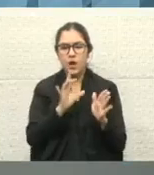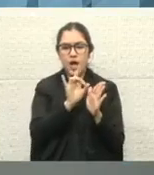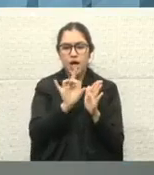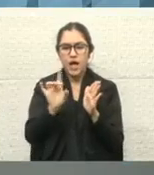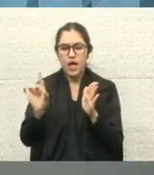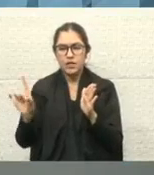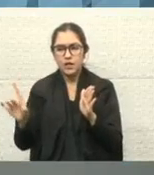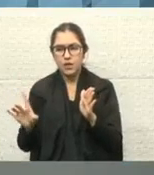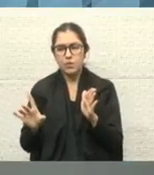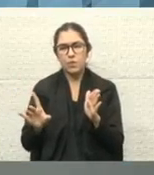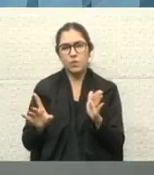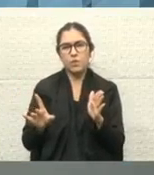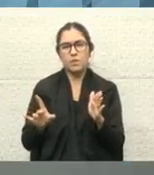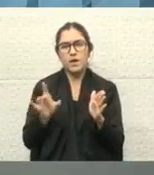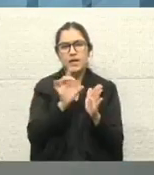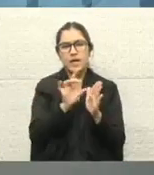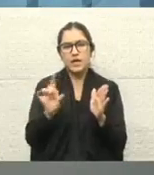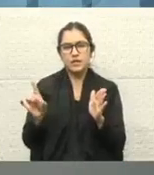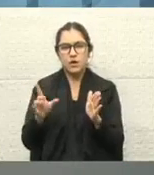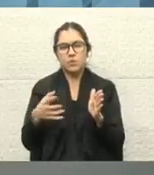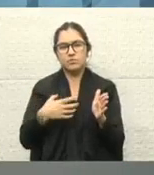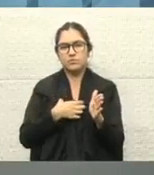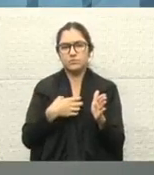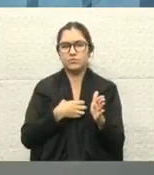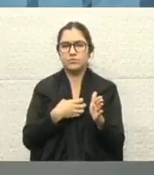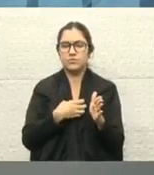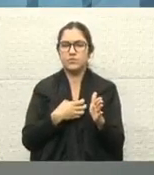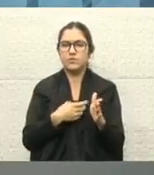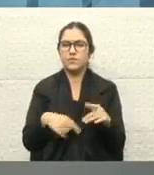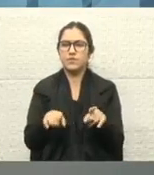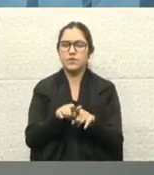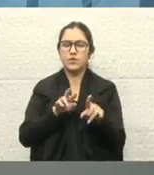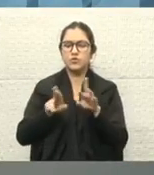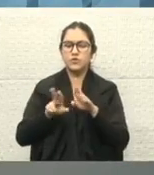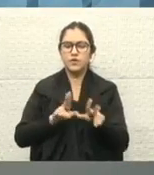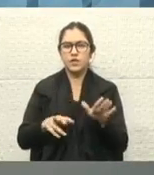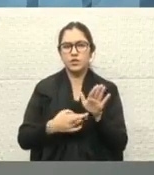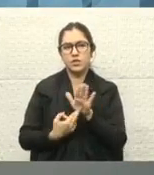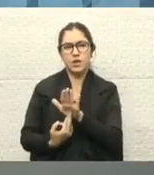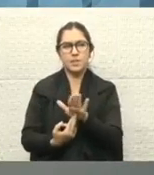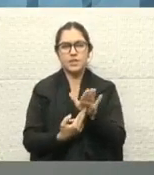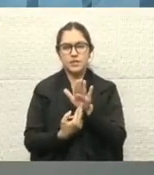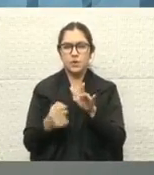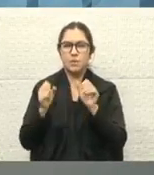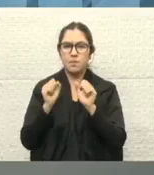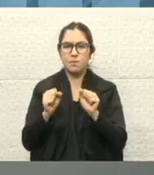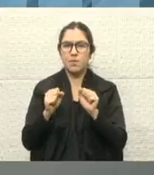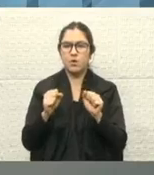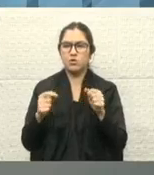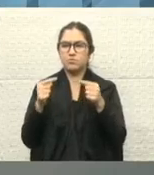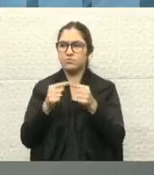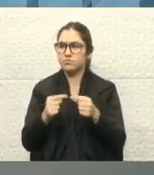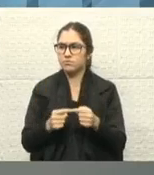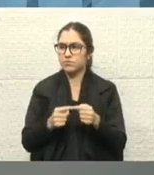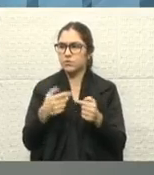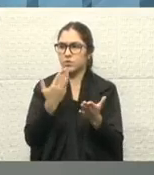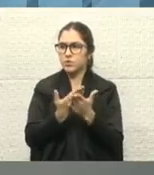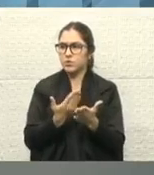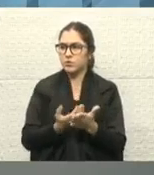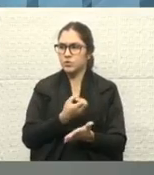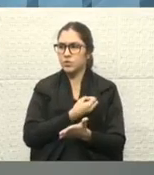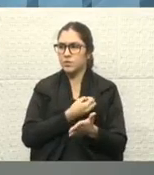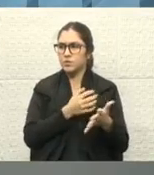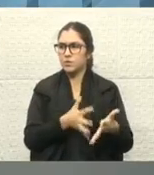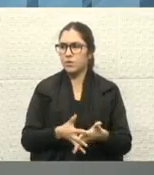uma dessas partes, a cada uma das condições e das diferentes representações que podem ser adotadas no estudo dos